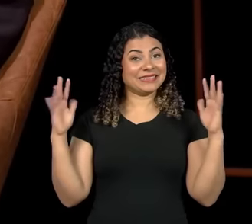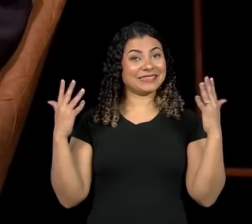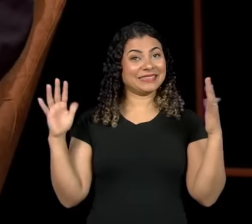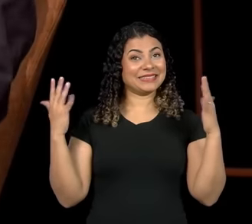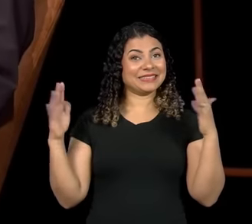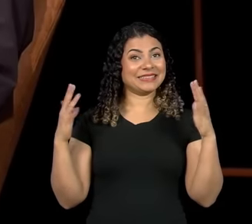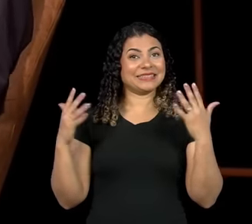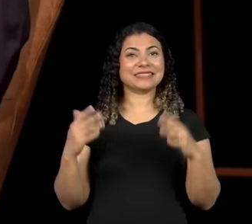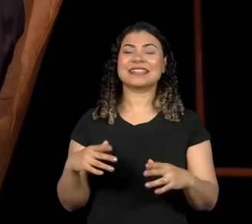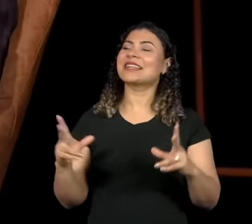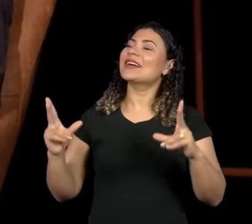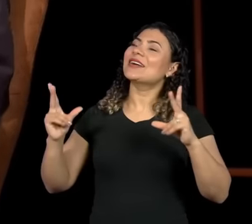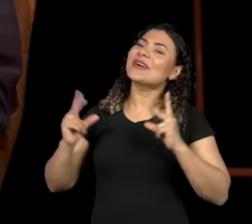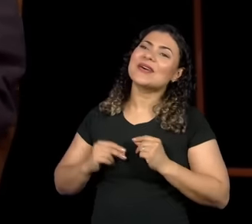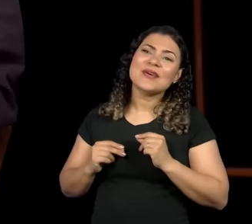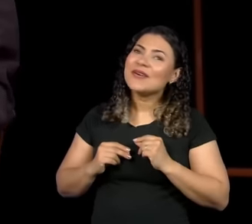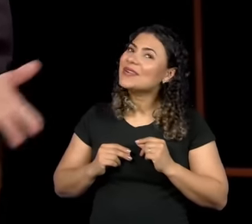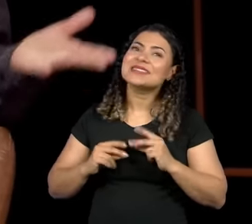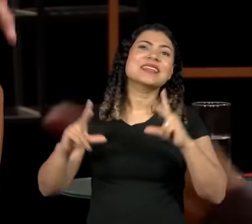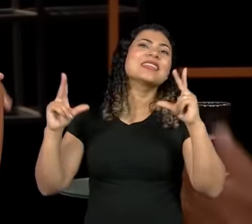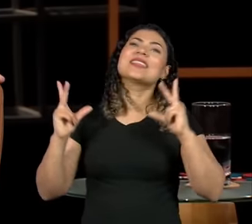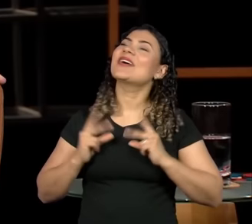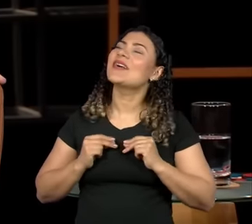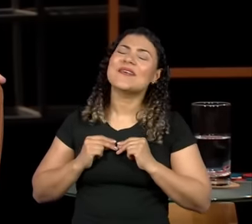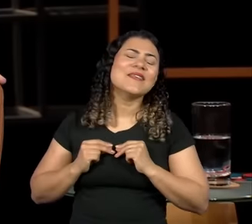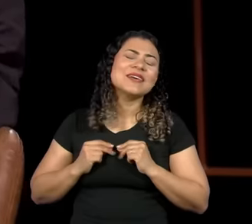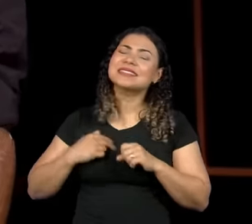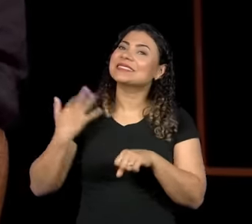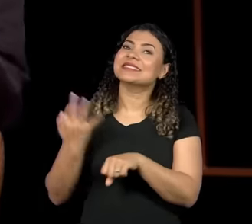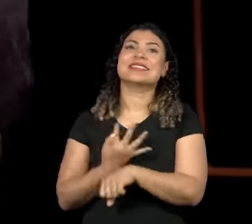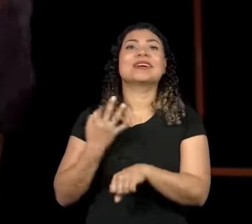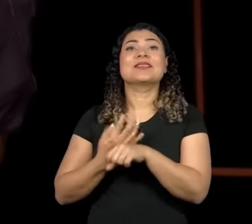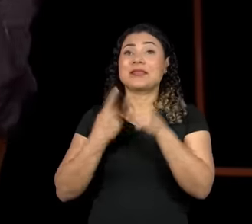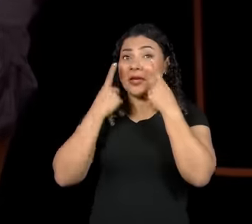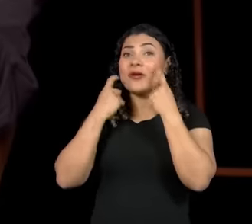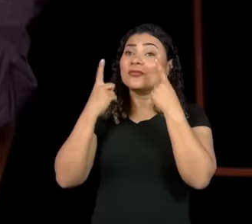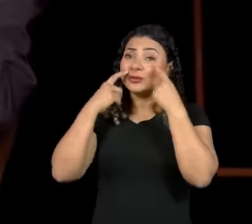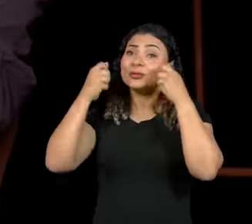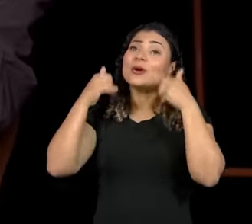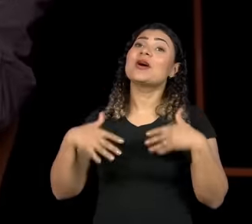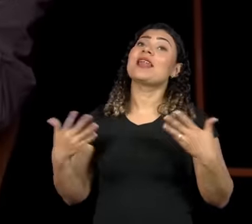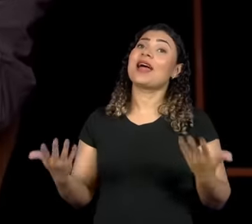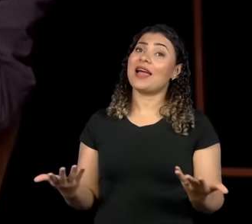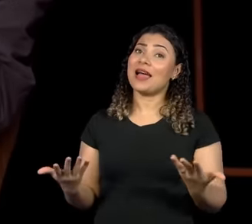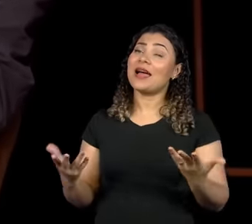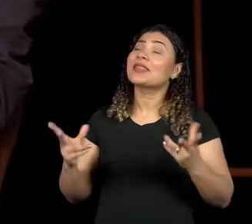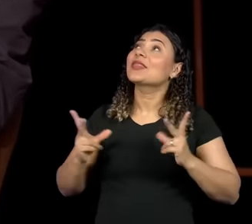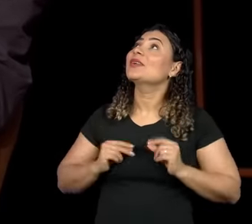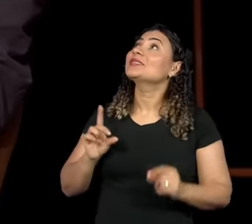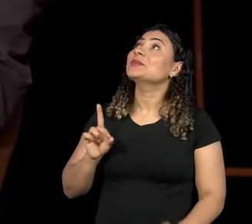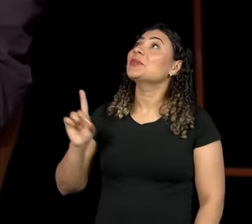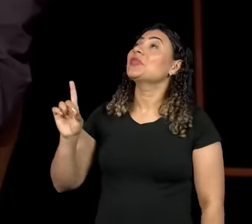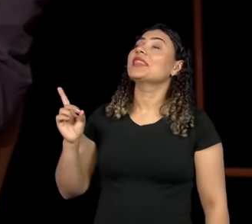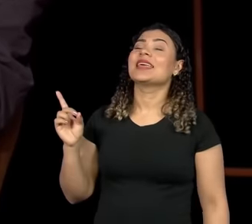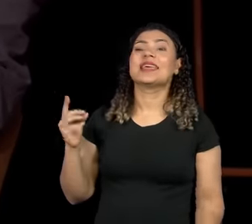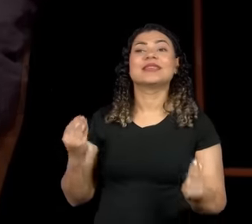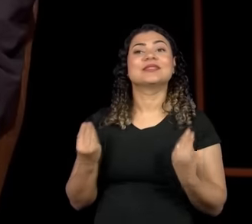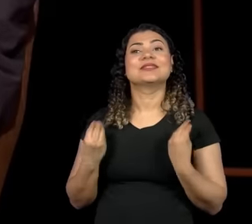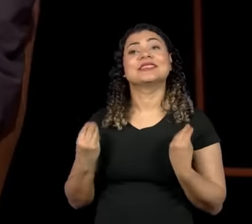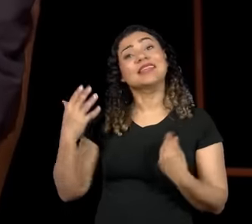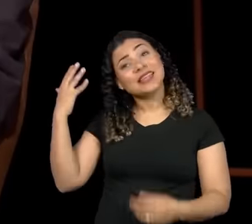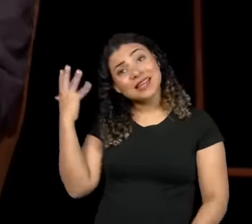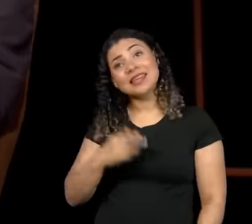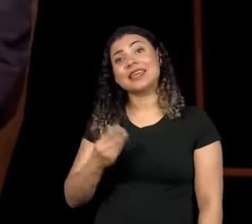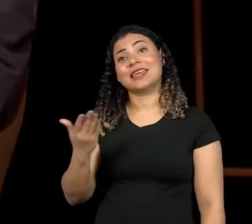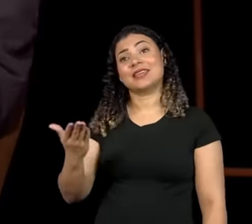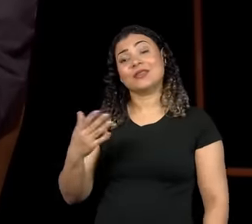muito obrigado. Nossa, gente, vocês vão acabar comigo hoje aqui. Você. Vocês vão me fazer chorar aqui. Meu Deus do céu. Que coisa